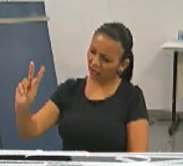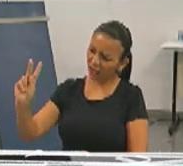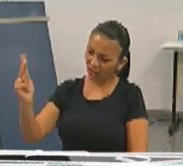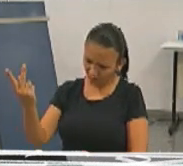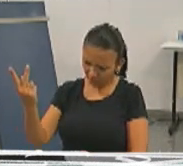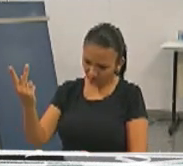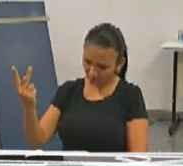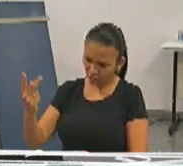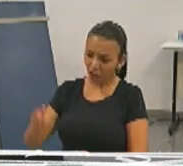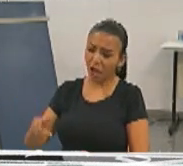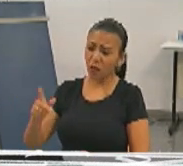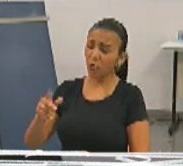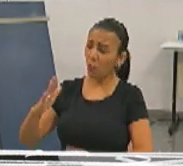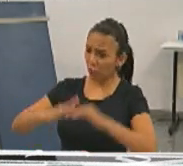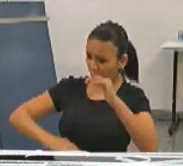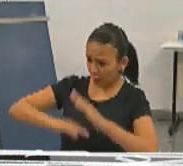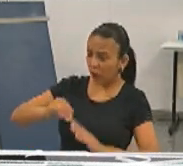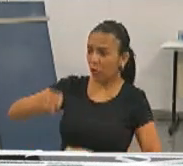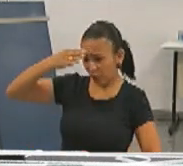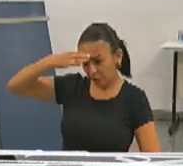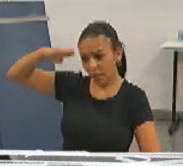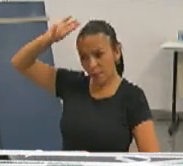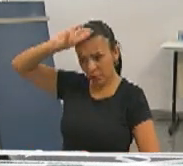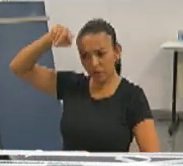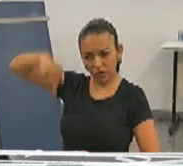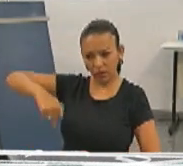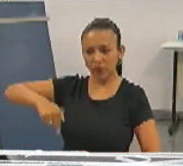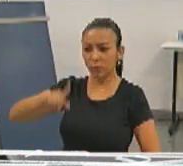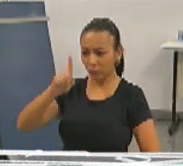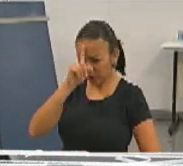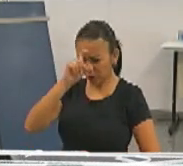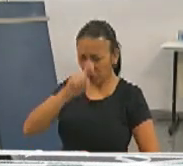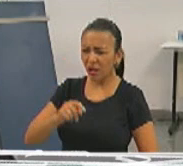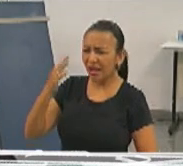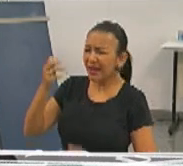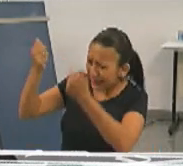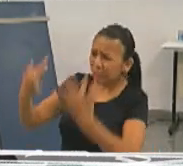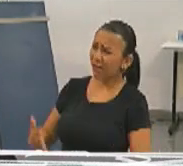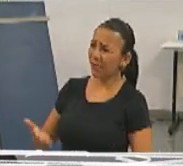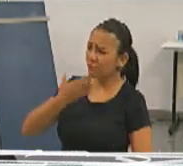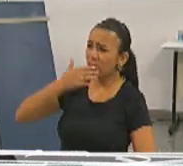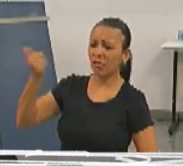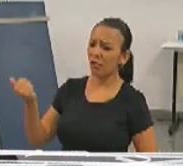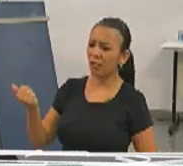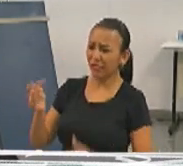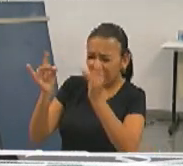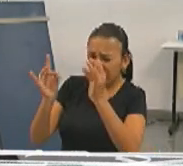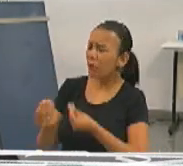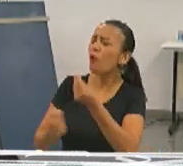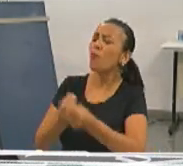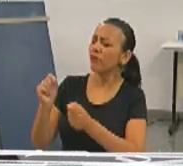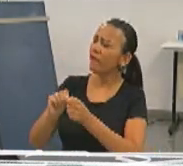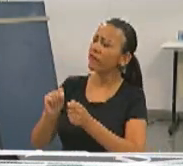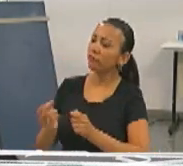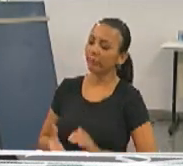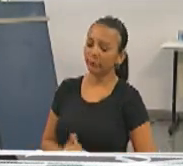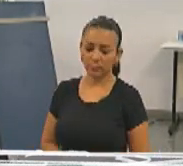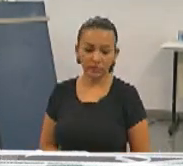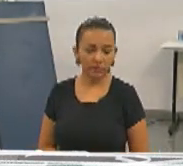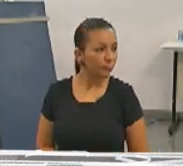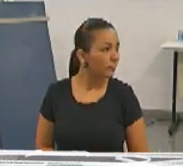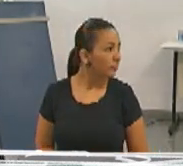HU. Nós gostaríamos de saber que o senhor desse mais detalhe. Como que o senhor faria isso?